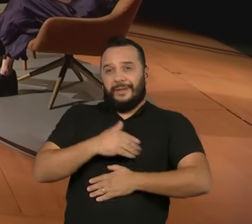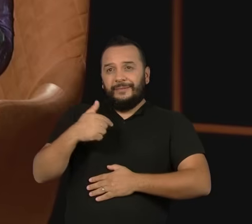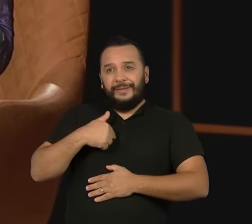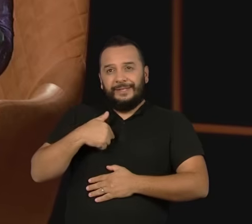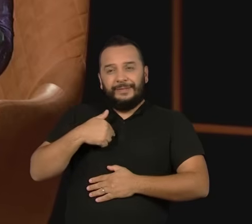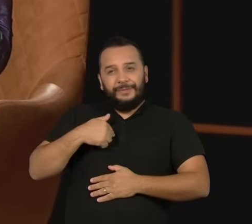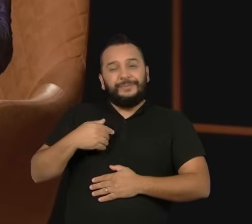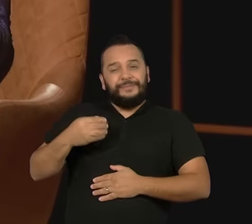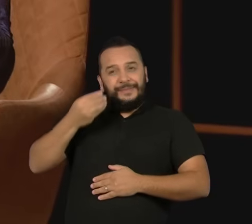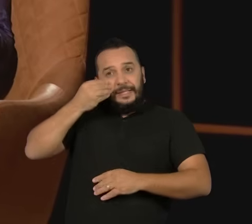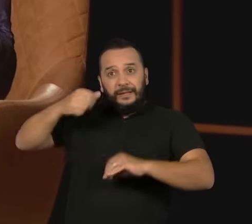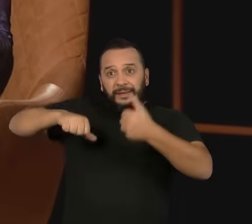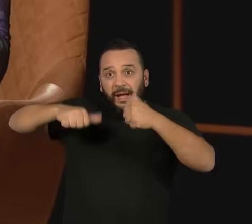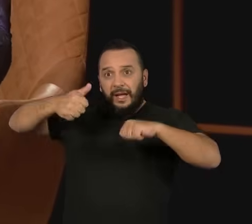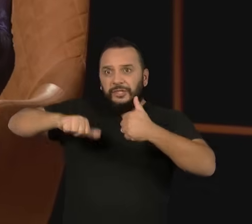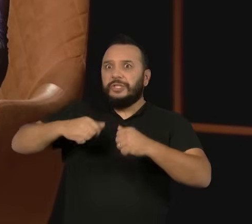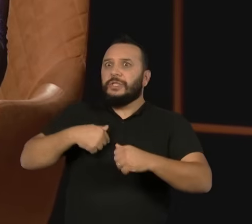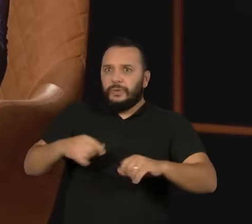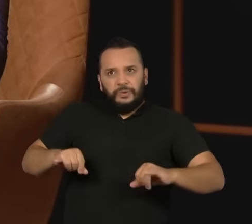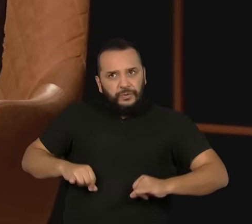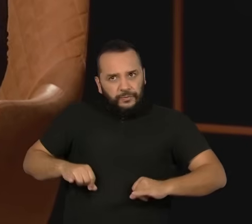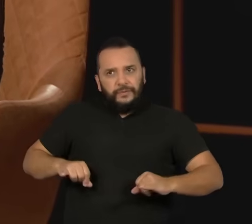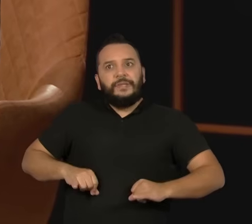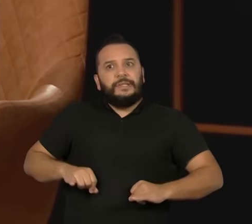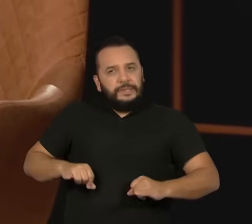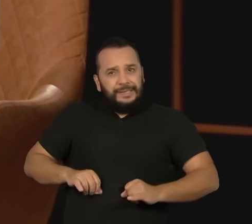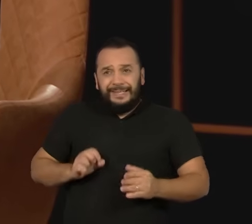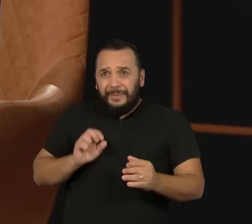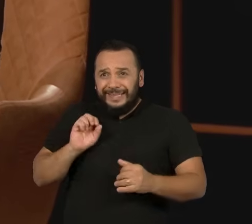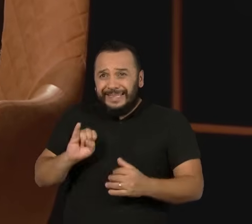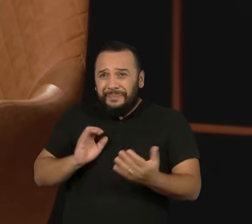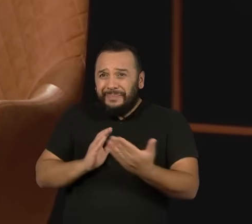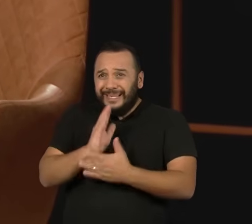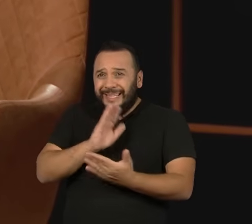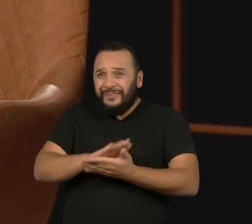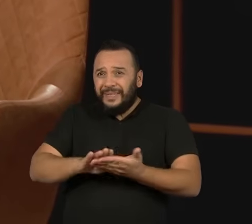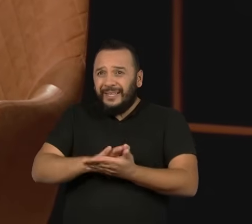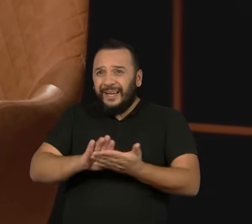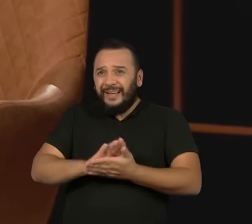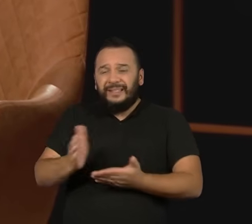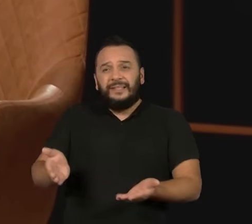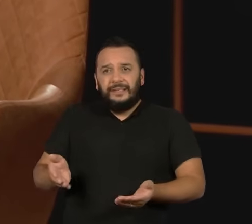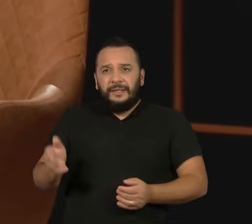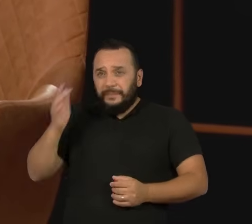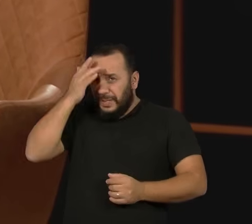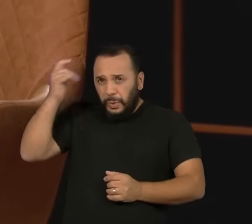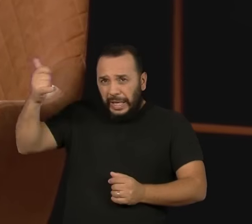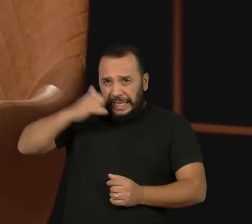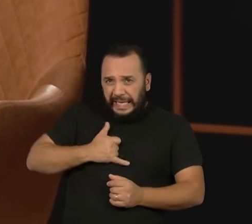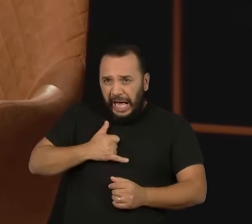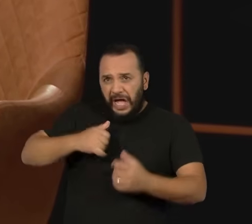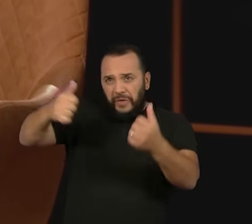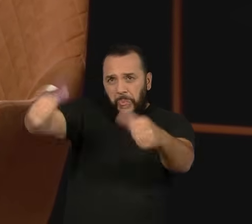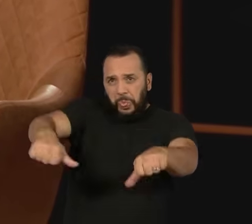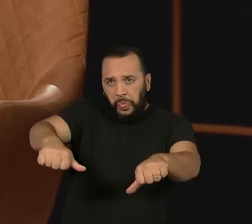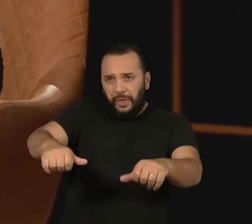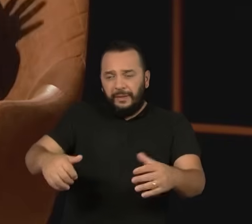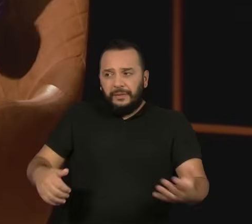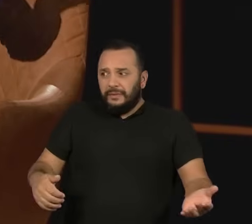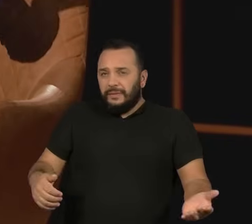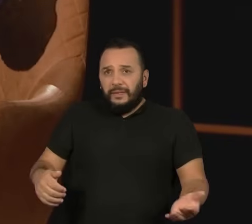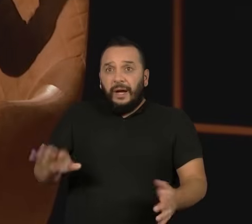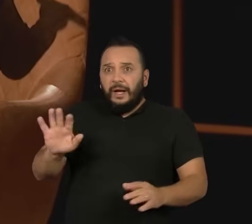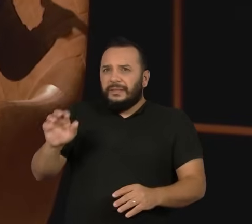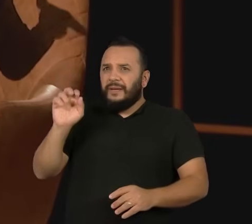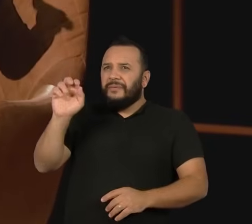testes e sofria também imensamente quando não passava, porque ninguém te ligava para dizer que você não tinha passado. E aí daqui a pouco